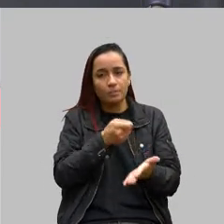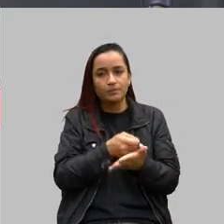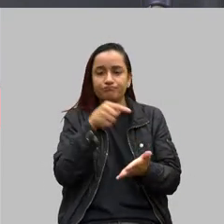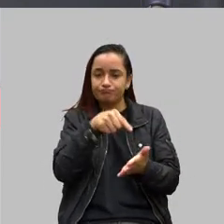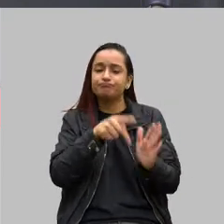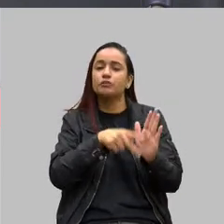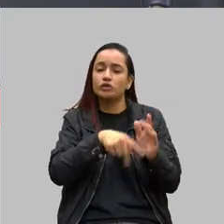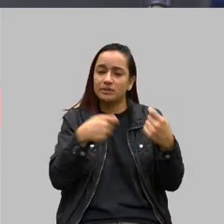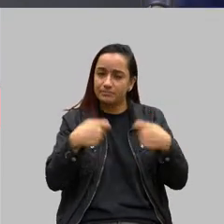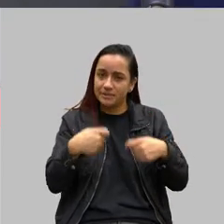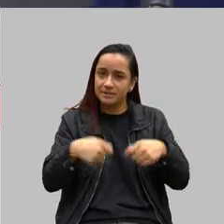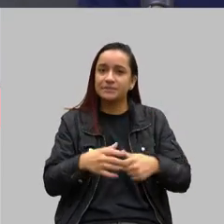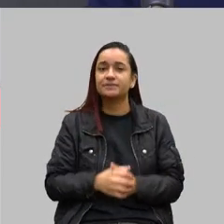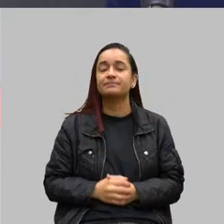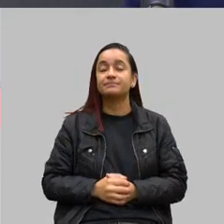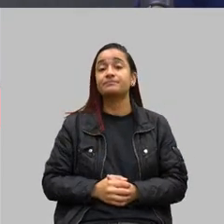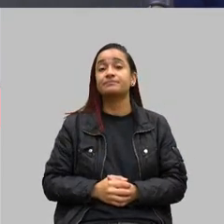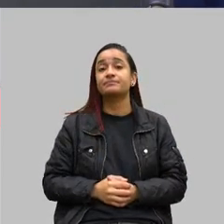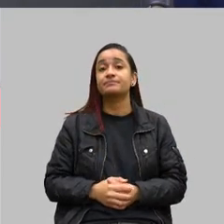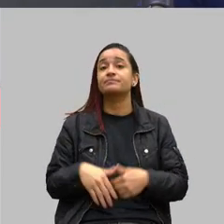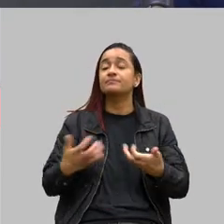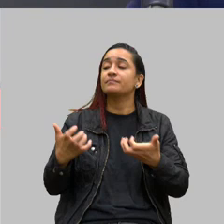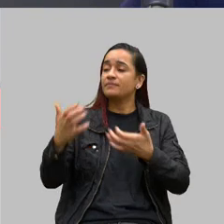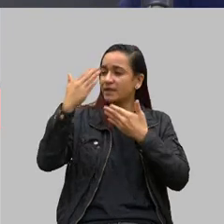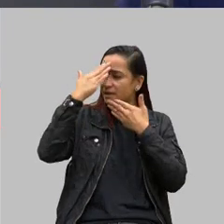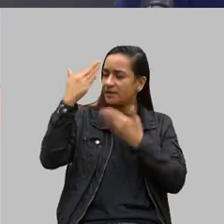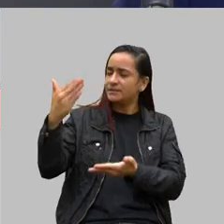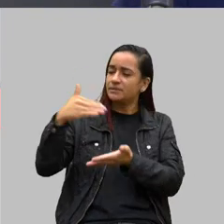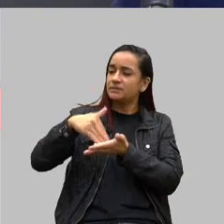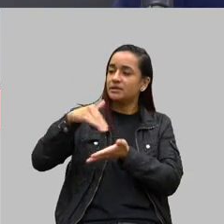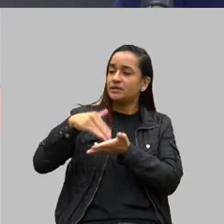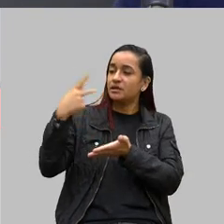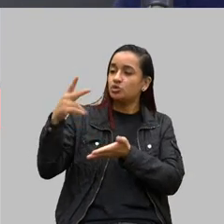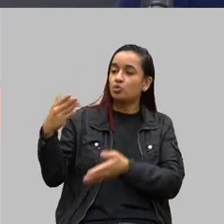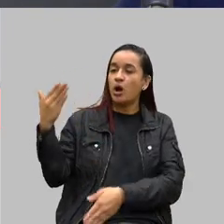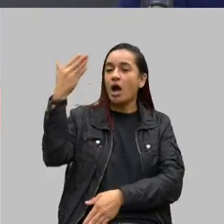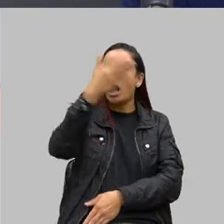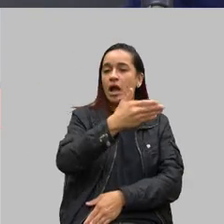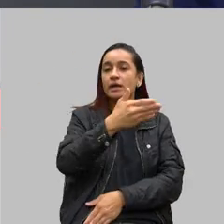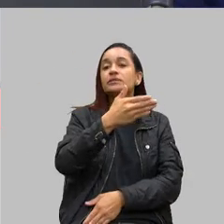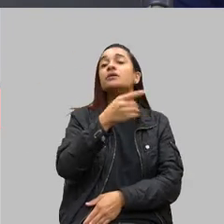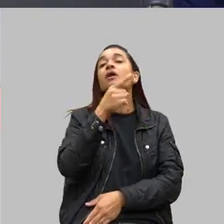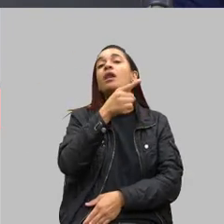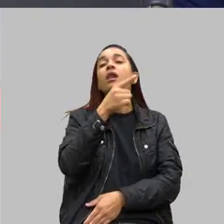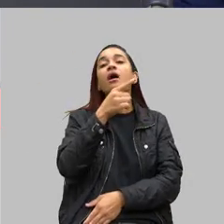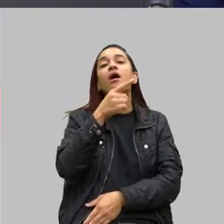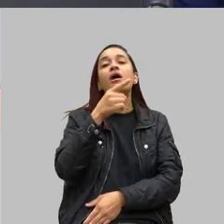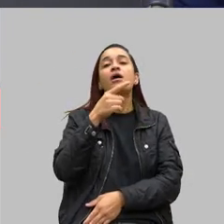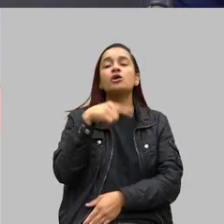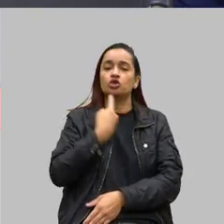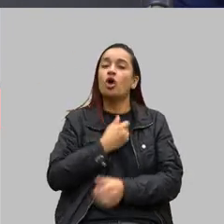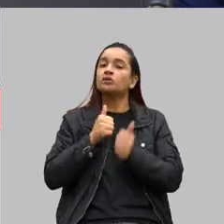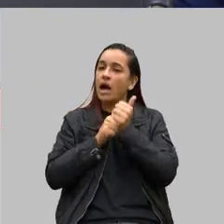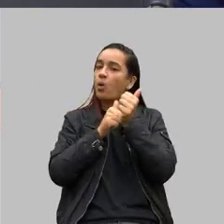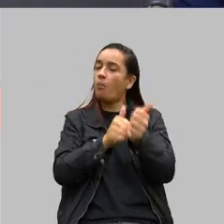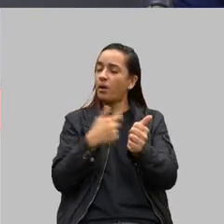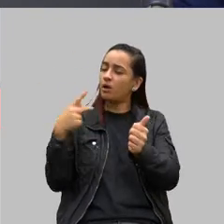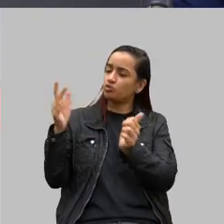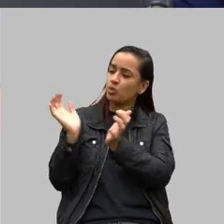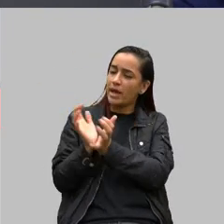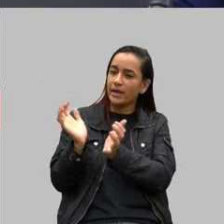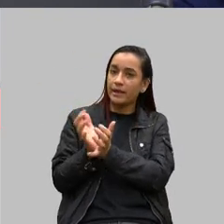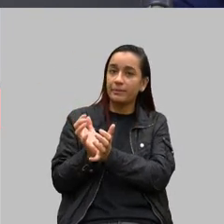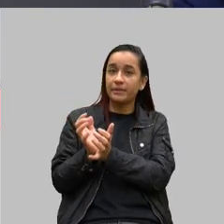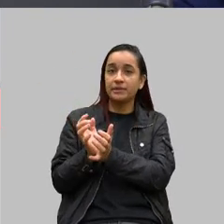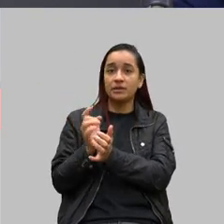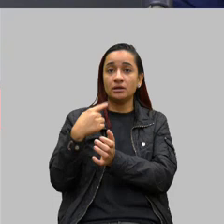projeto secretário agradecer mais uma vez tu aía nos nós te acompanhamos com toda a sua equipe lá